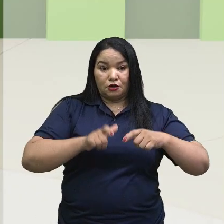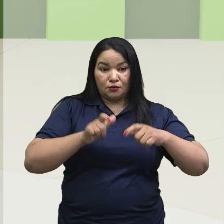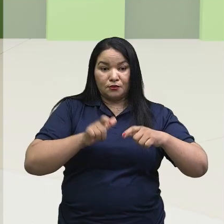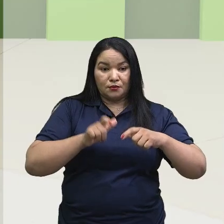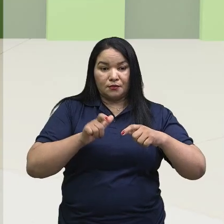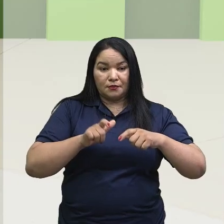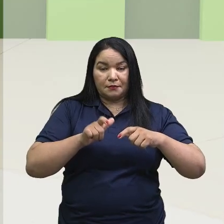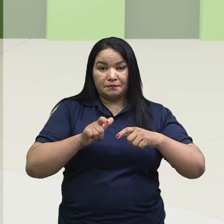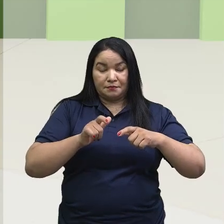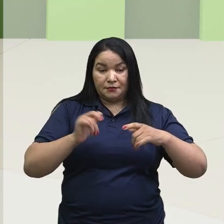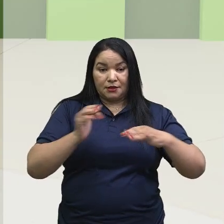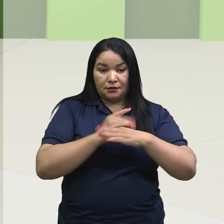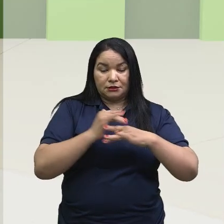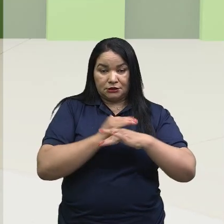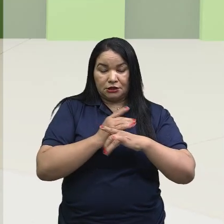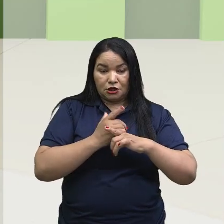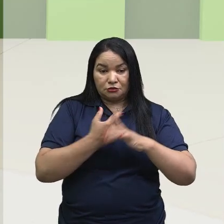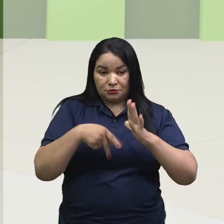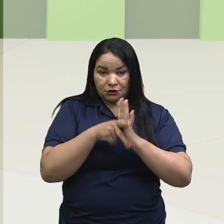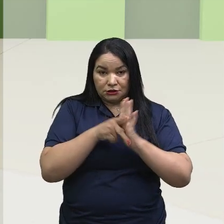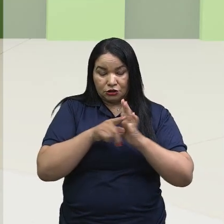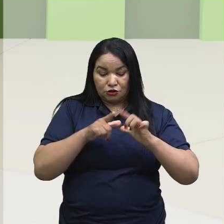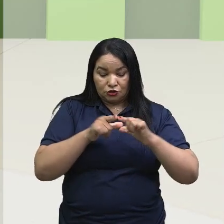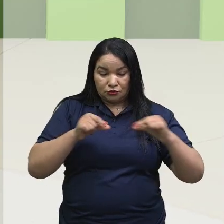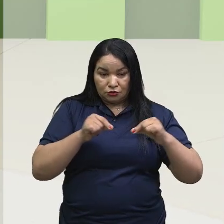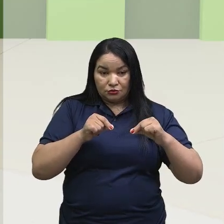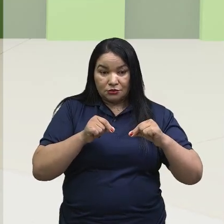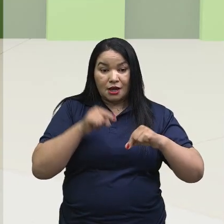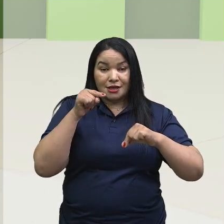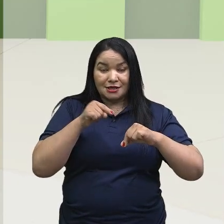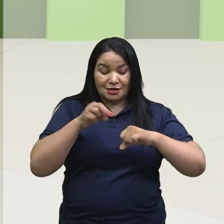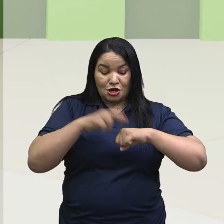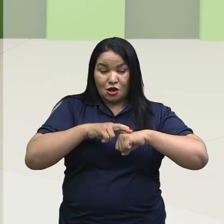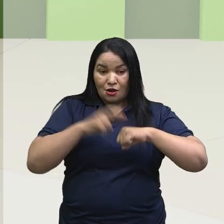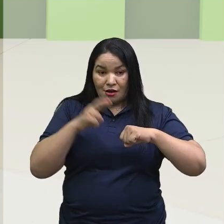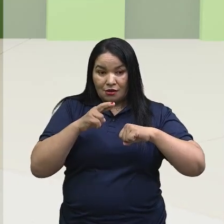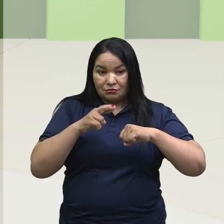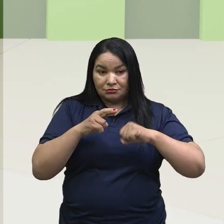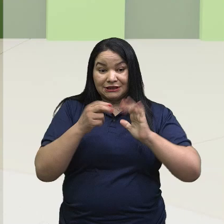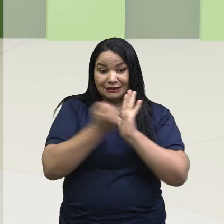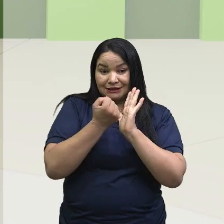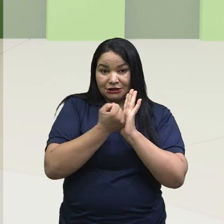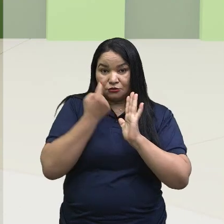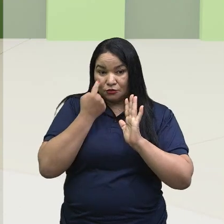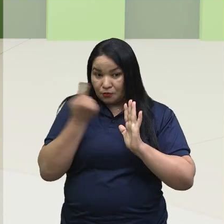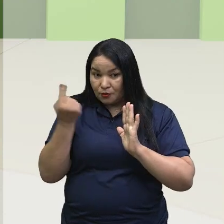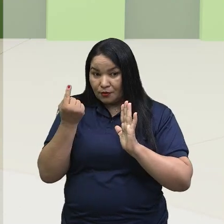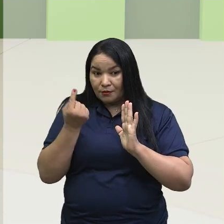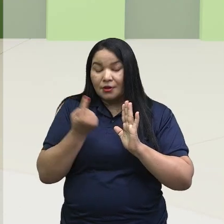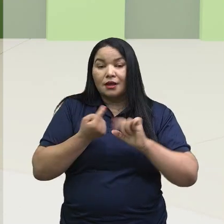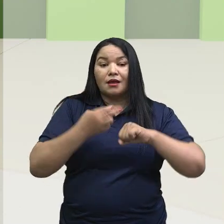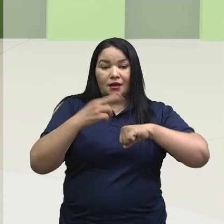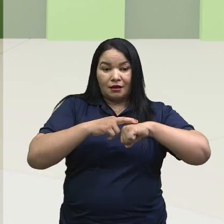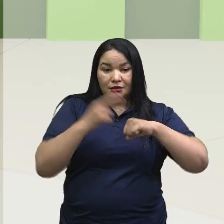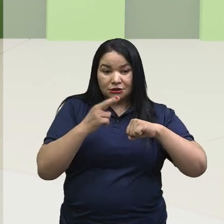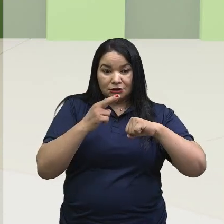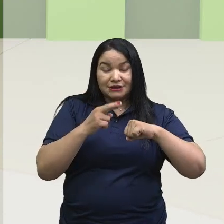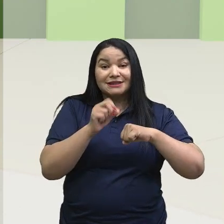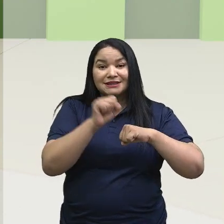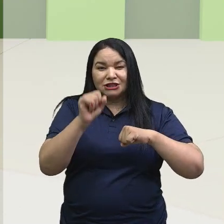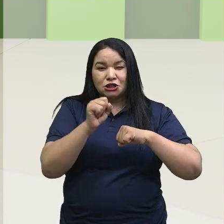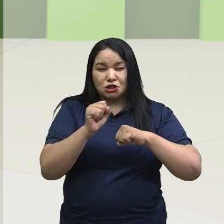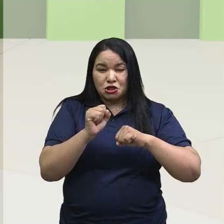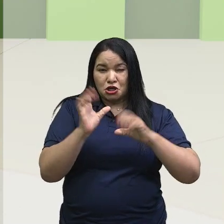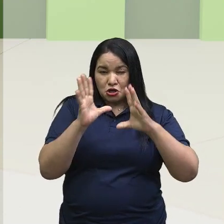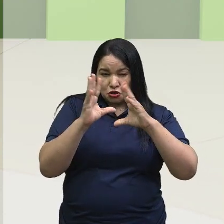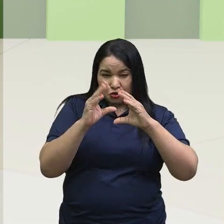aqui o Japão com aquele símbolo de radioatividade. E aí, quanto mais escuro, você pode ver